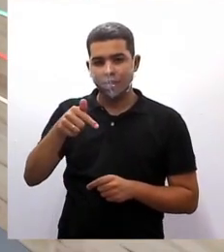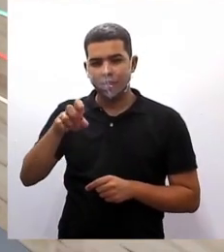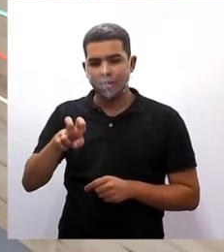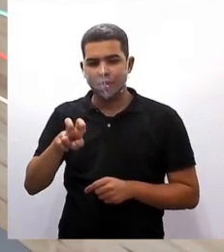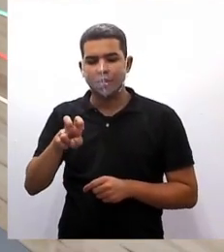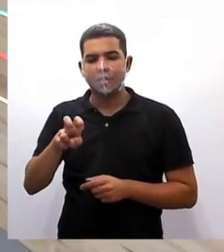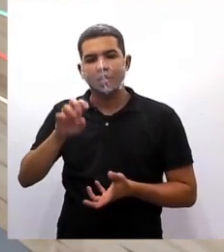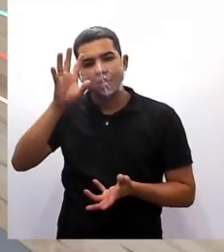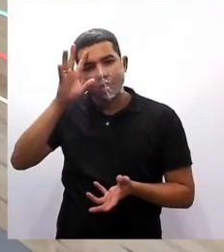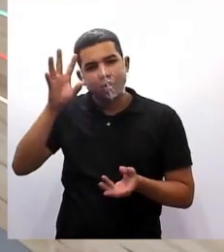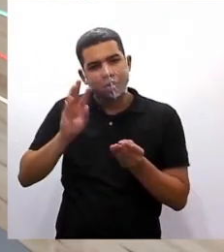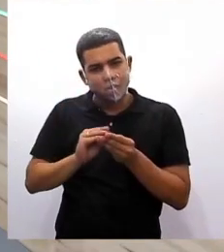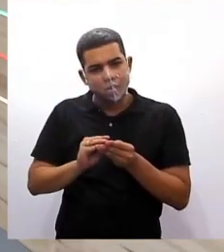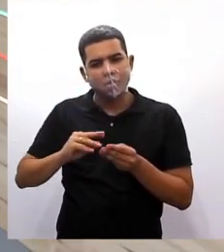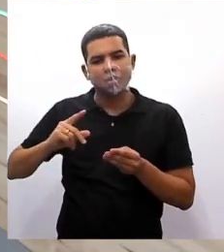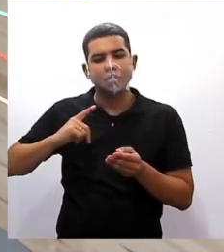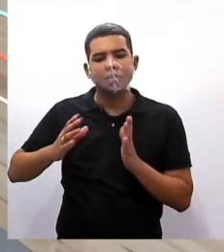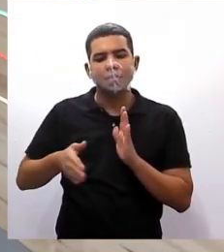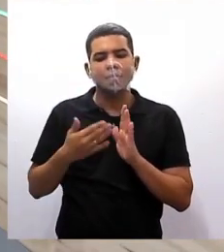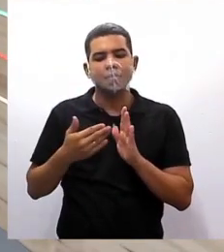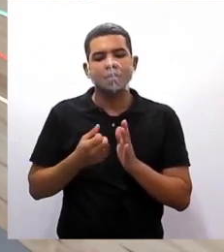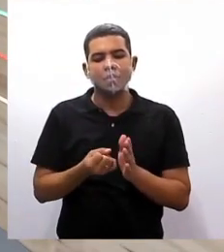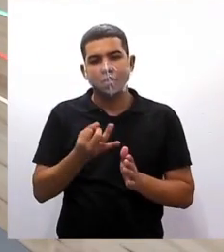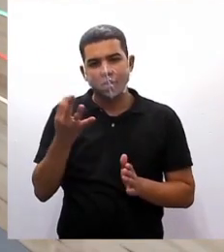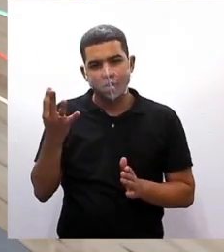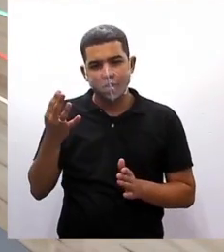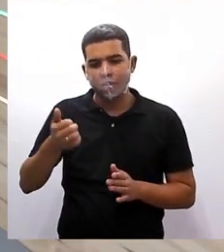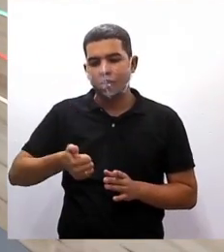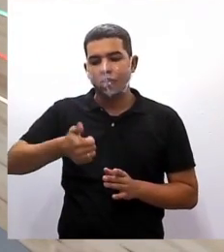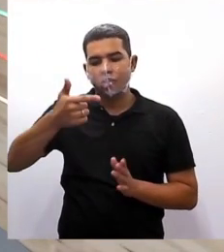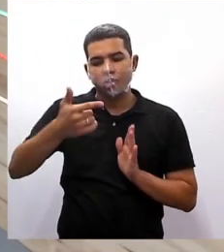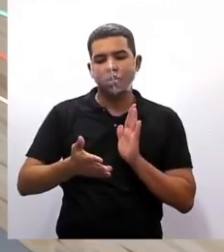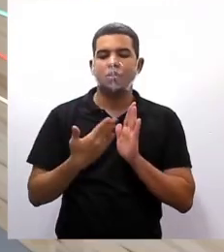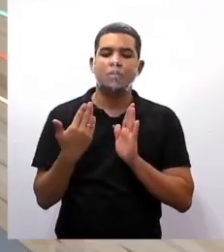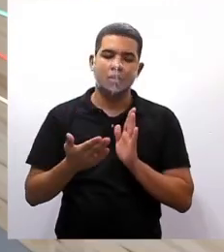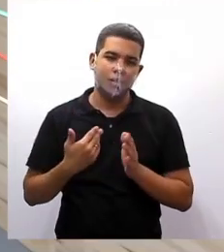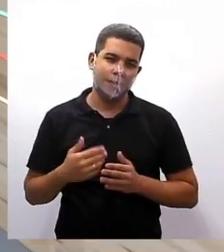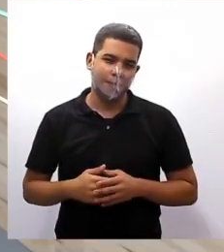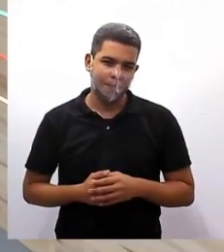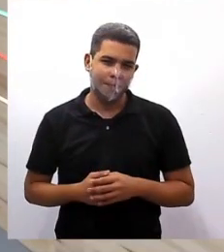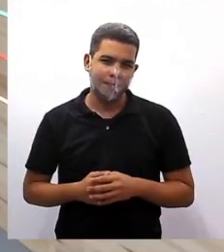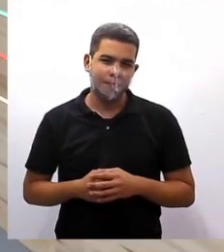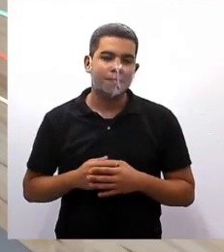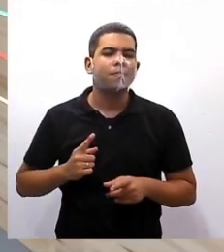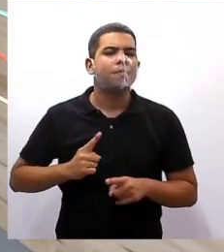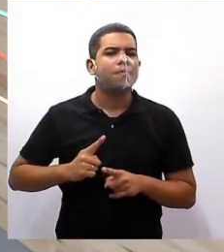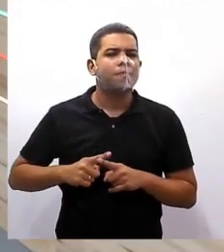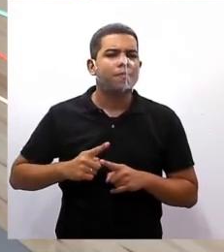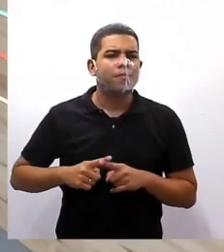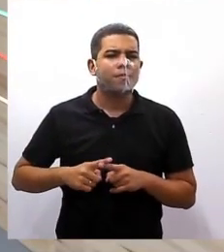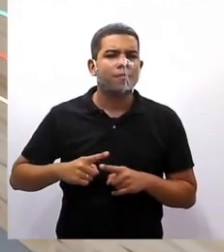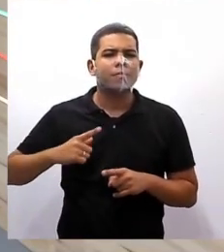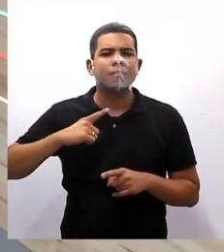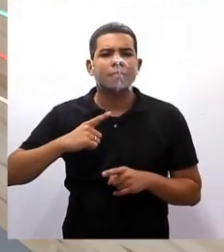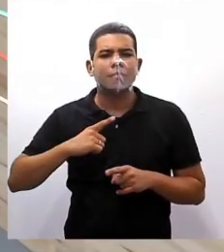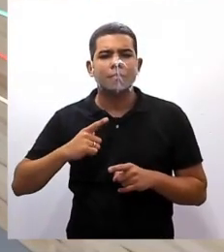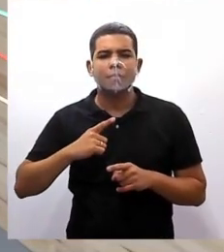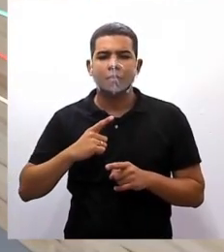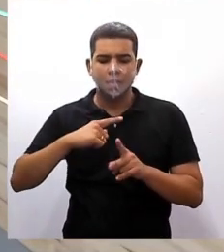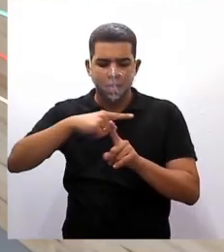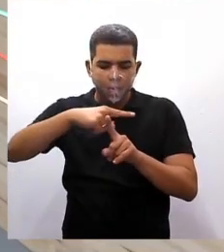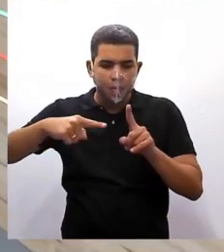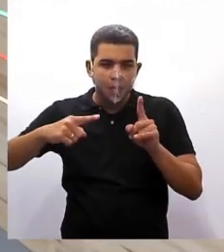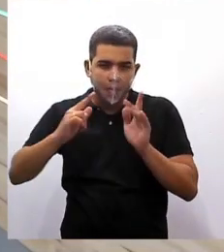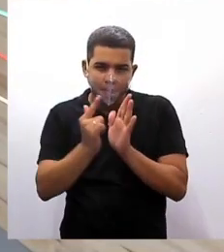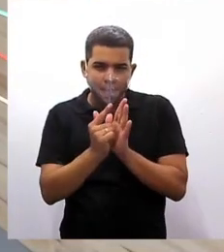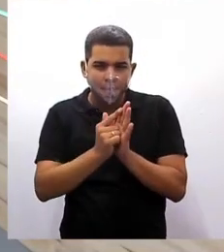11,75, quer dizer que a gente vai ter quantas páginas? 12 páginas. Beleza? Porque quando é meia página, ele conta como uma